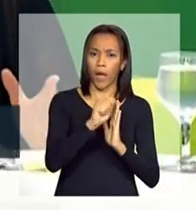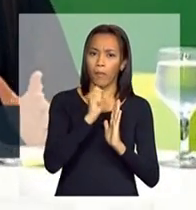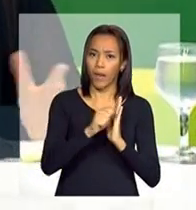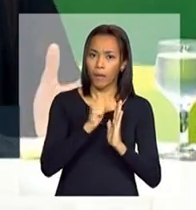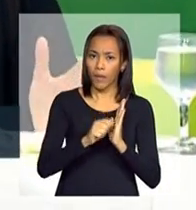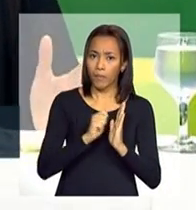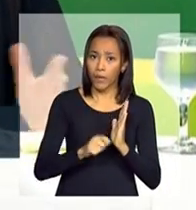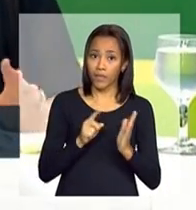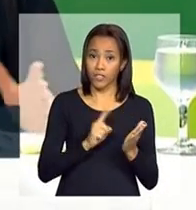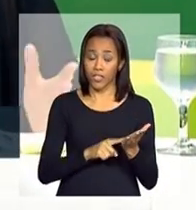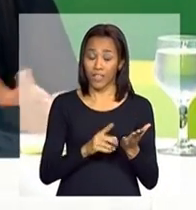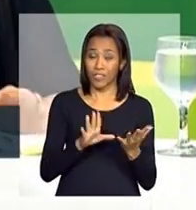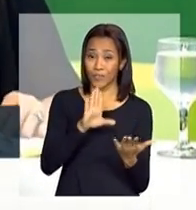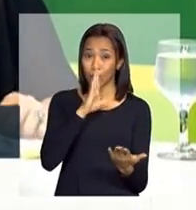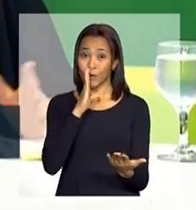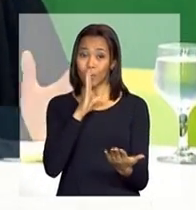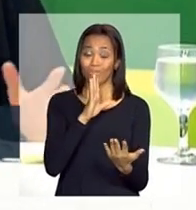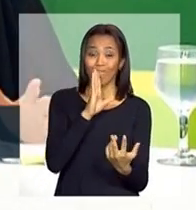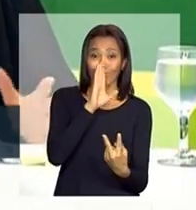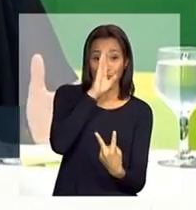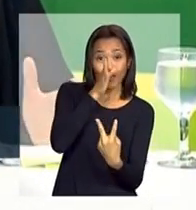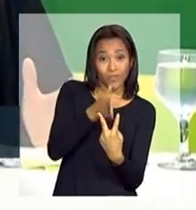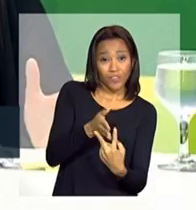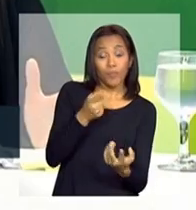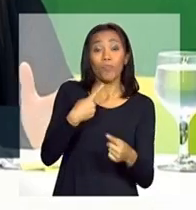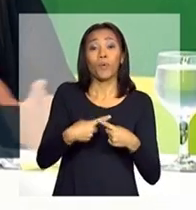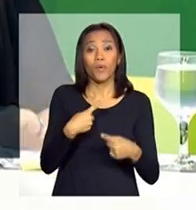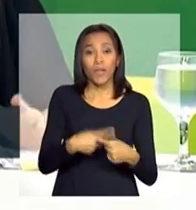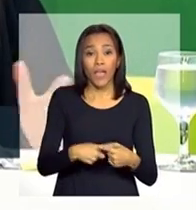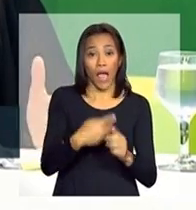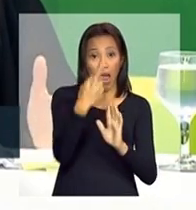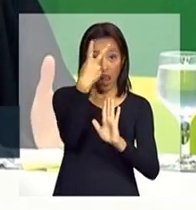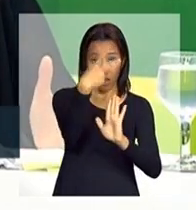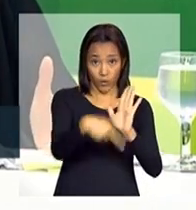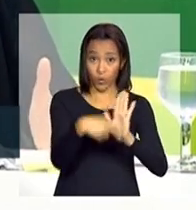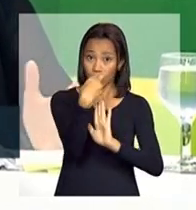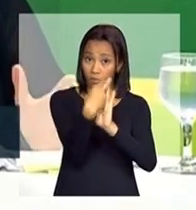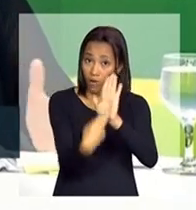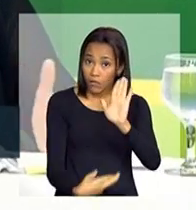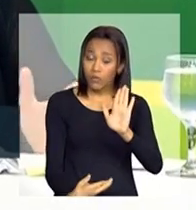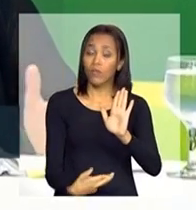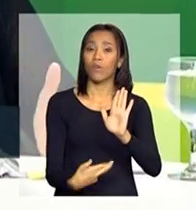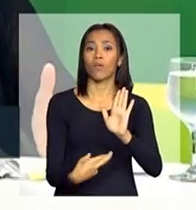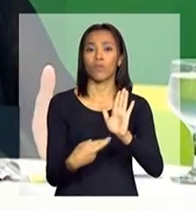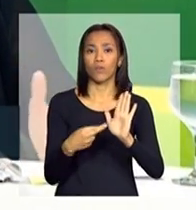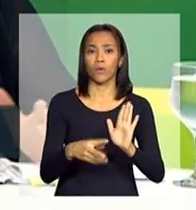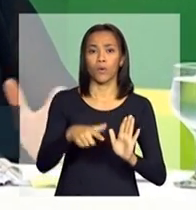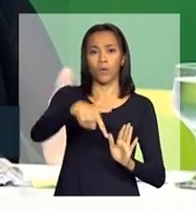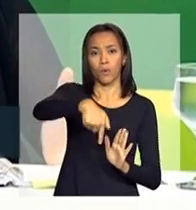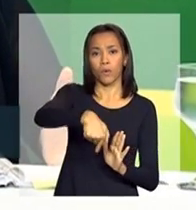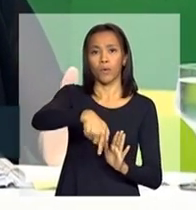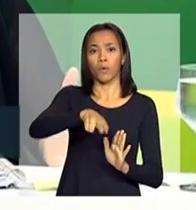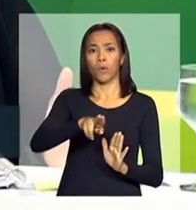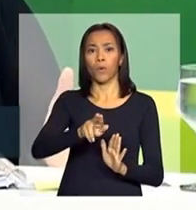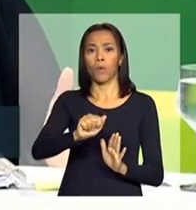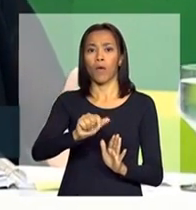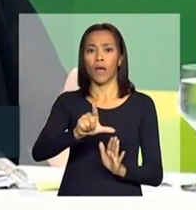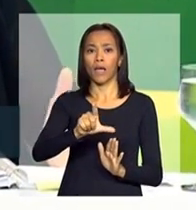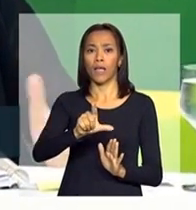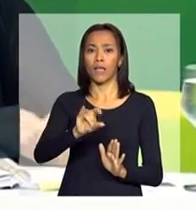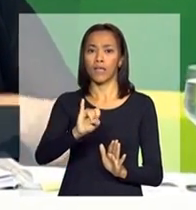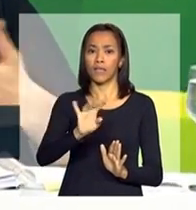sentimentos divididos né a leitura do relatório qualitativo eh uma leitura